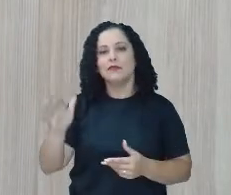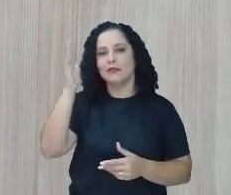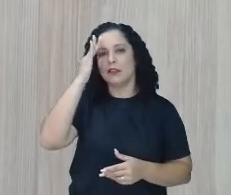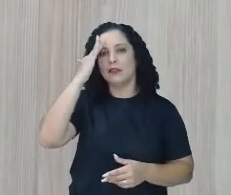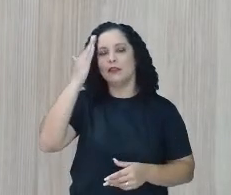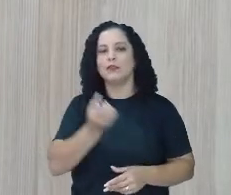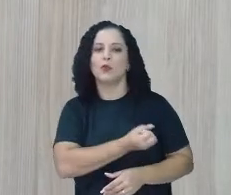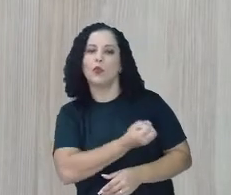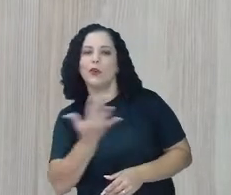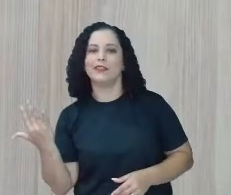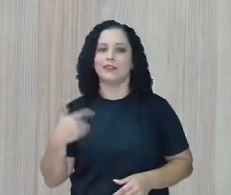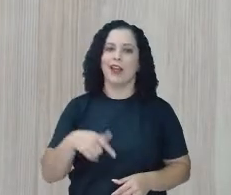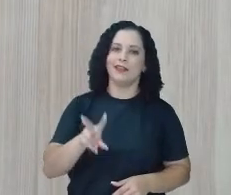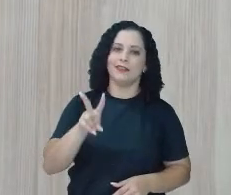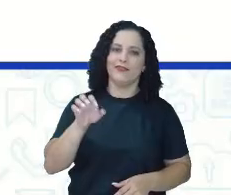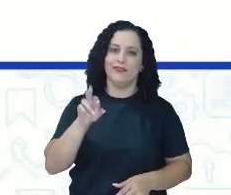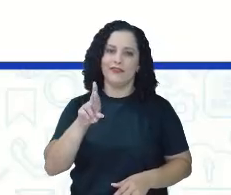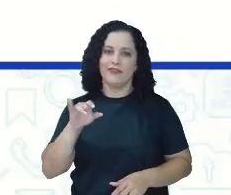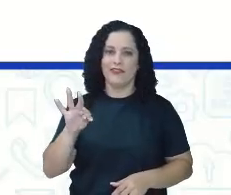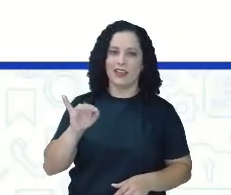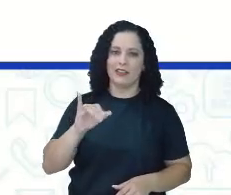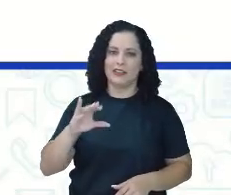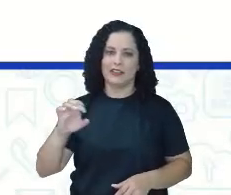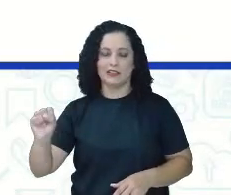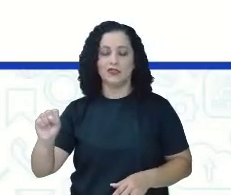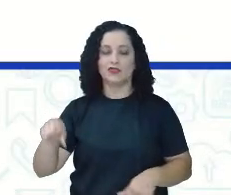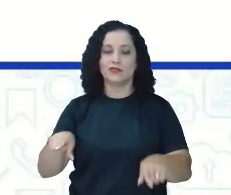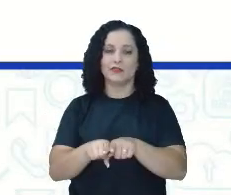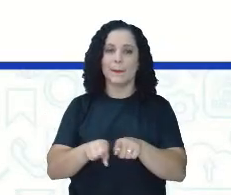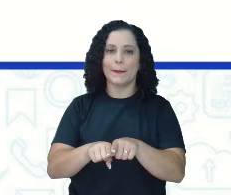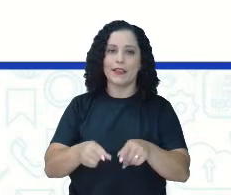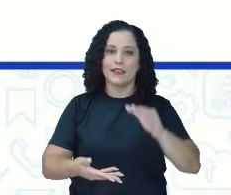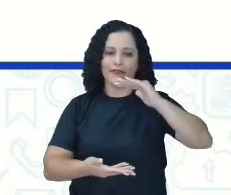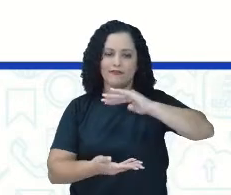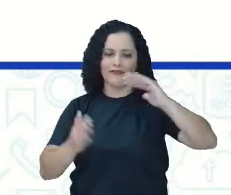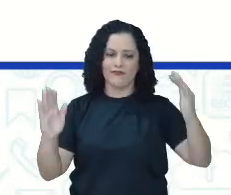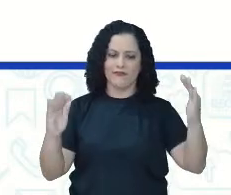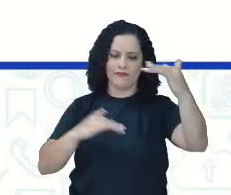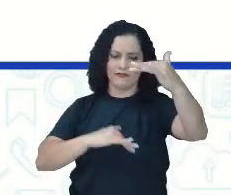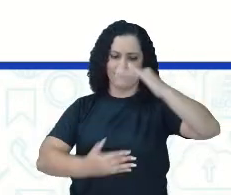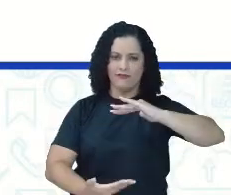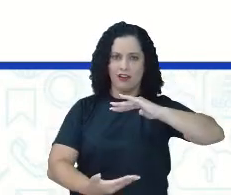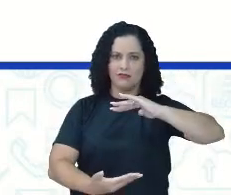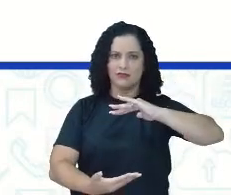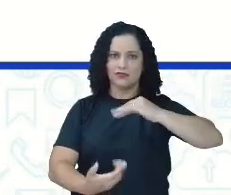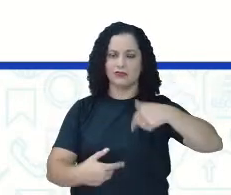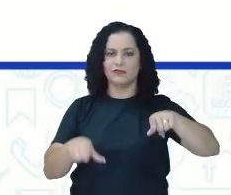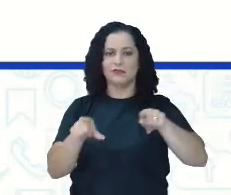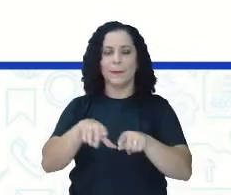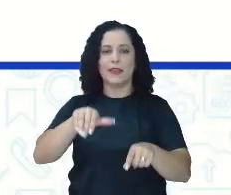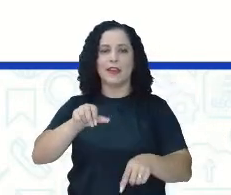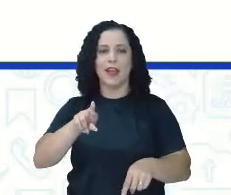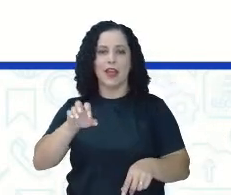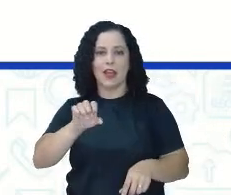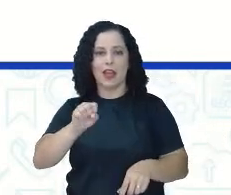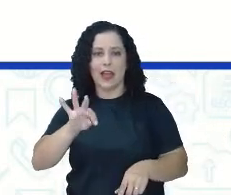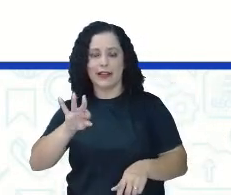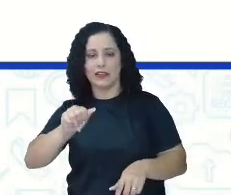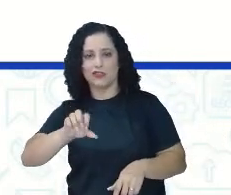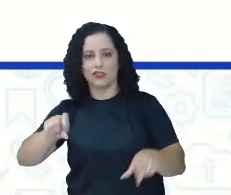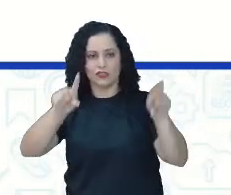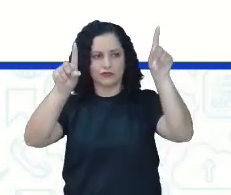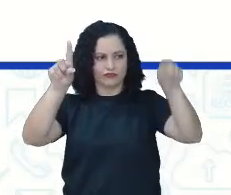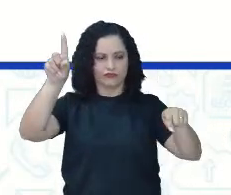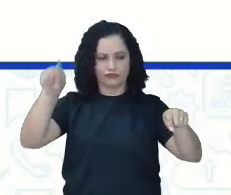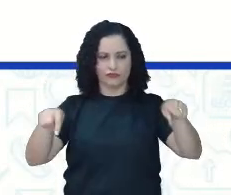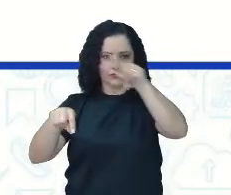de vértices, de faces e de arestas, certo? Que tem aí um poliedro, certo? Então, note que a gente está